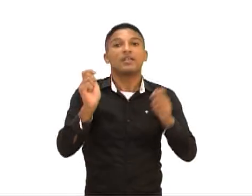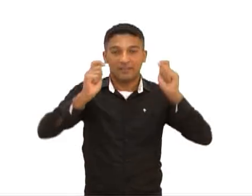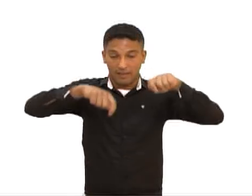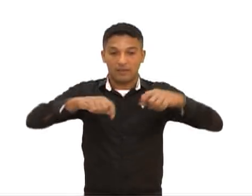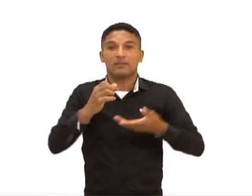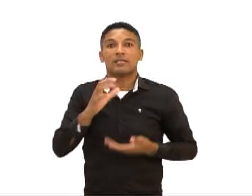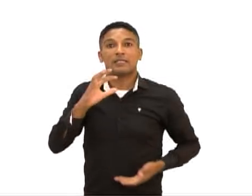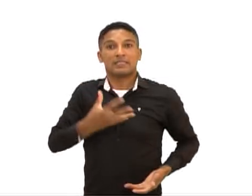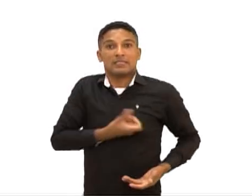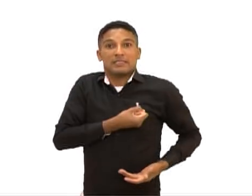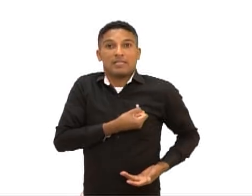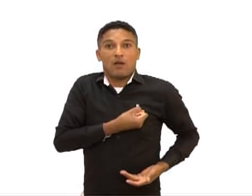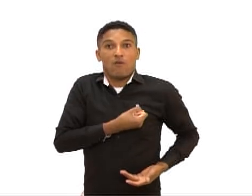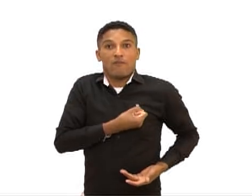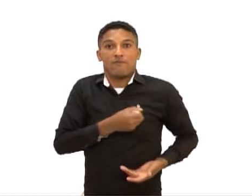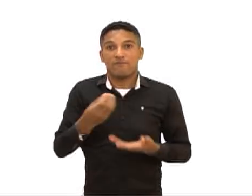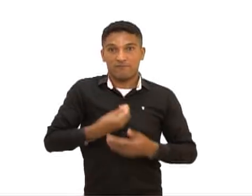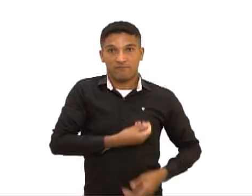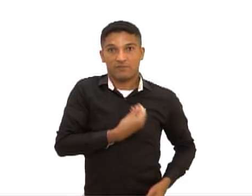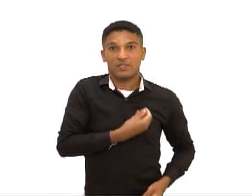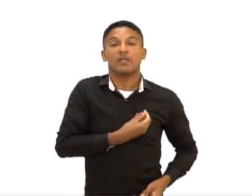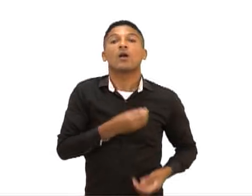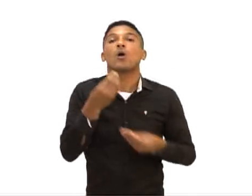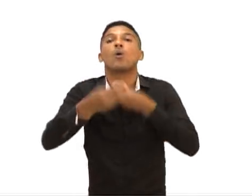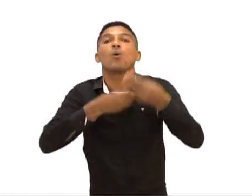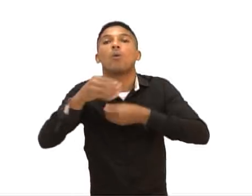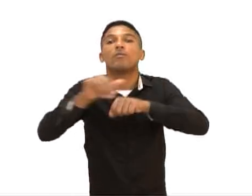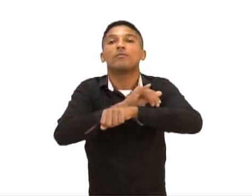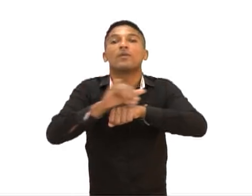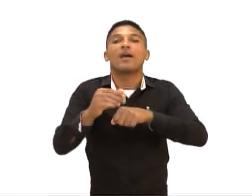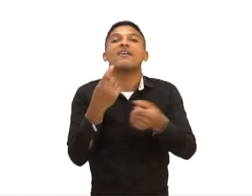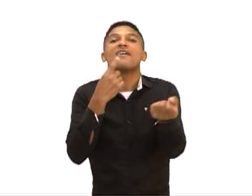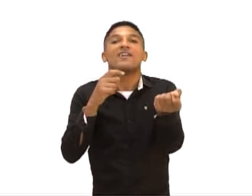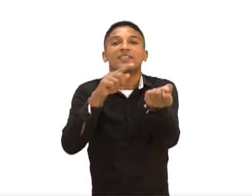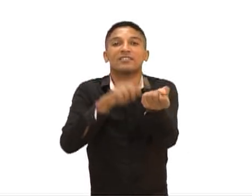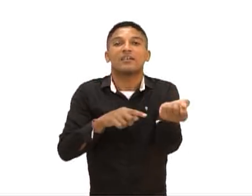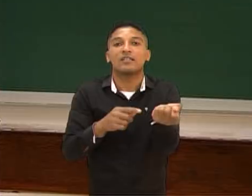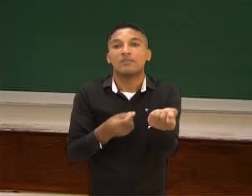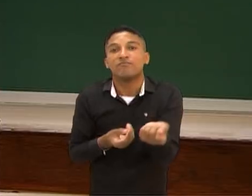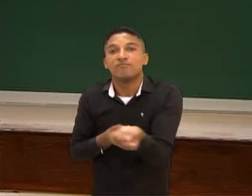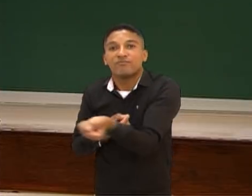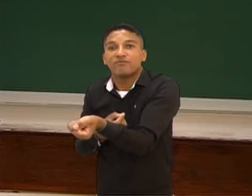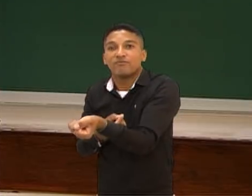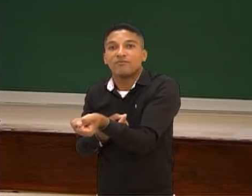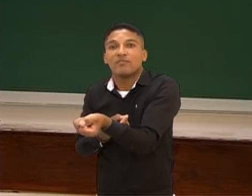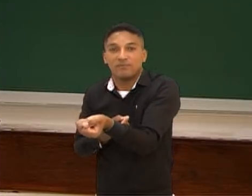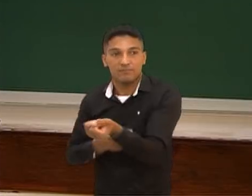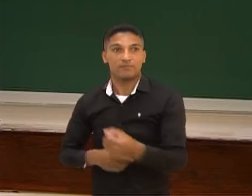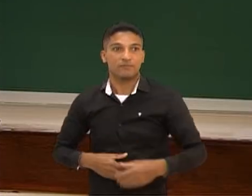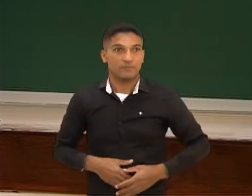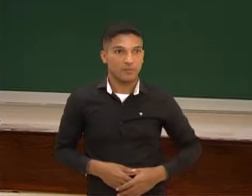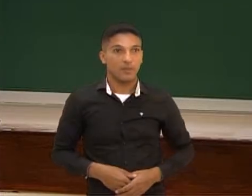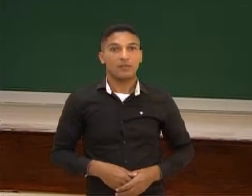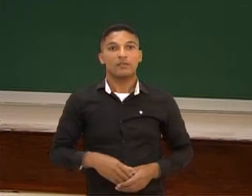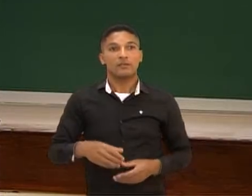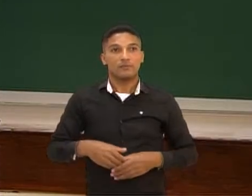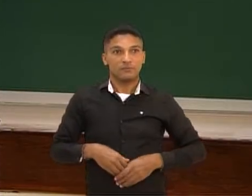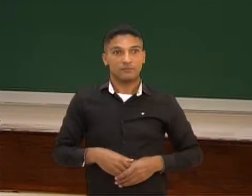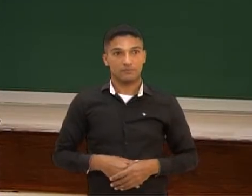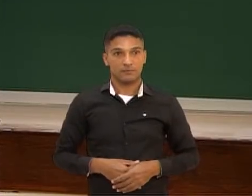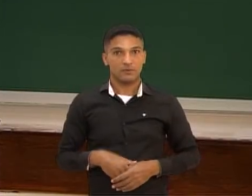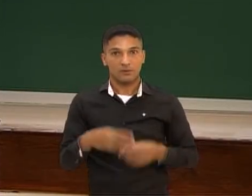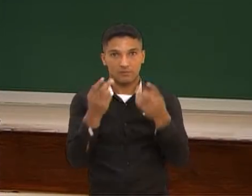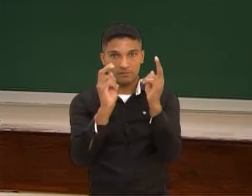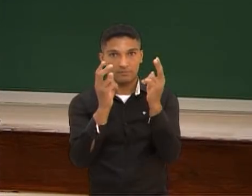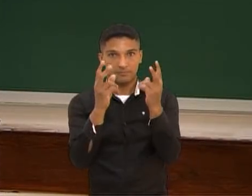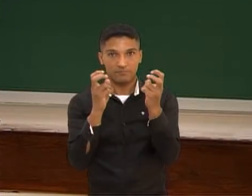novembro, dia do doador de sangue, né? Ou feita para disseminar essa data, né, 25 de novembro, como sendo a data do dia do